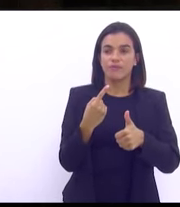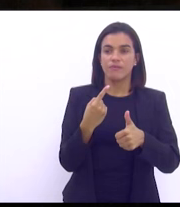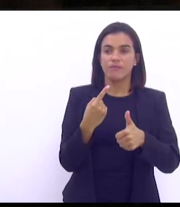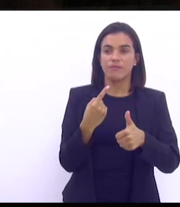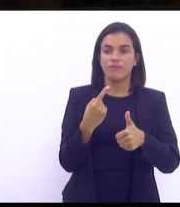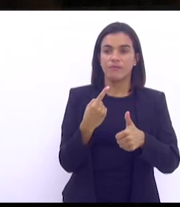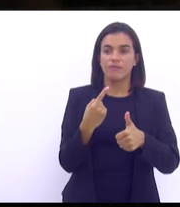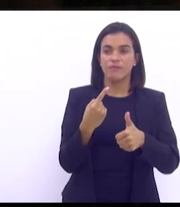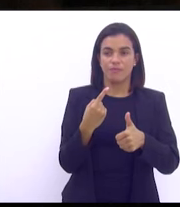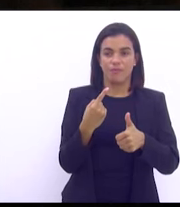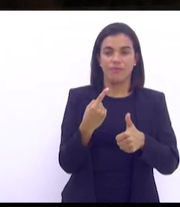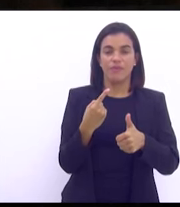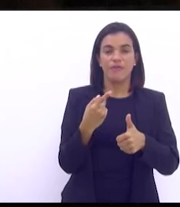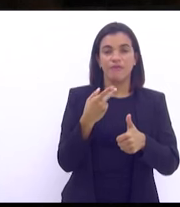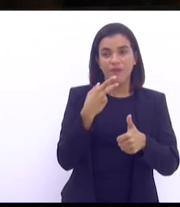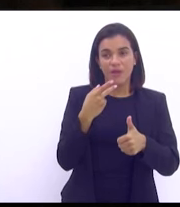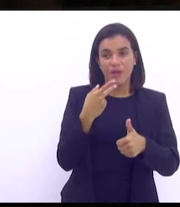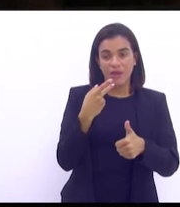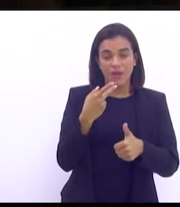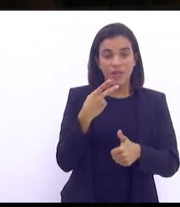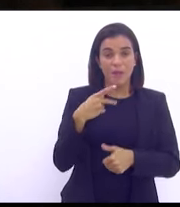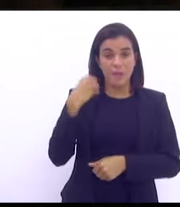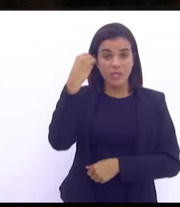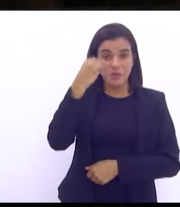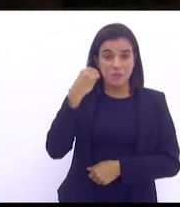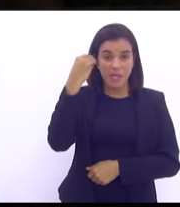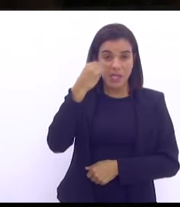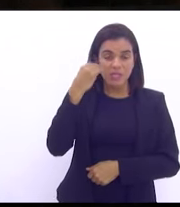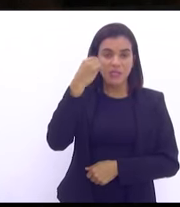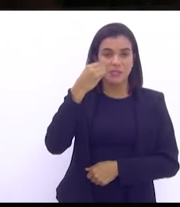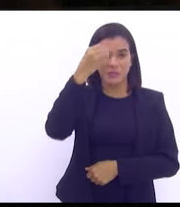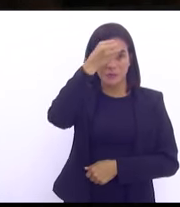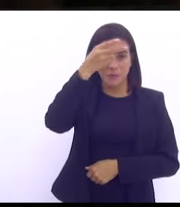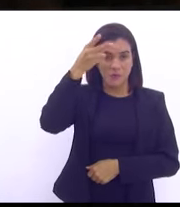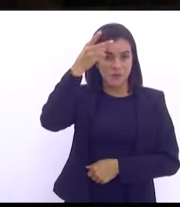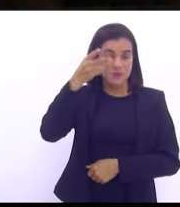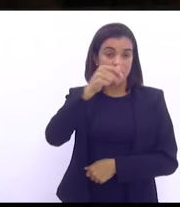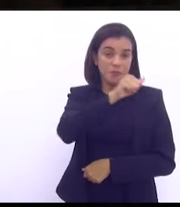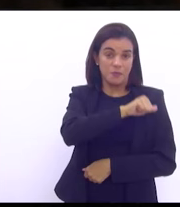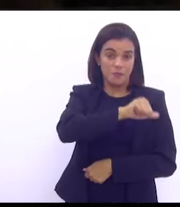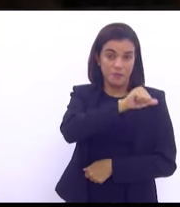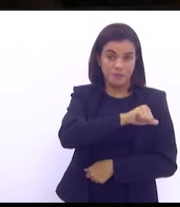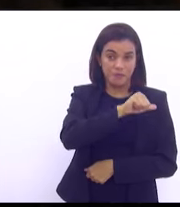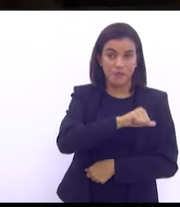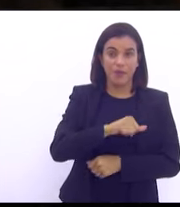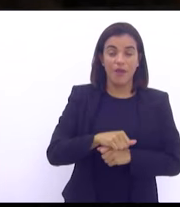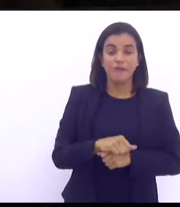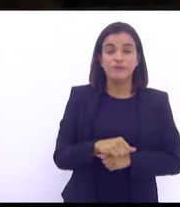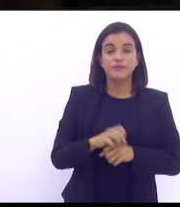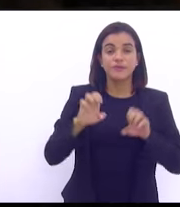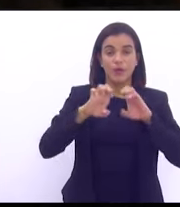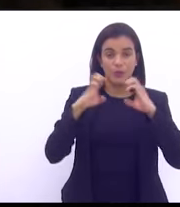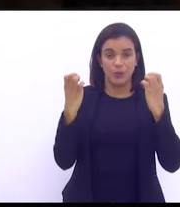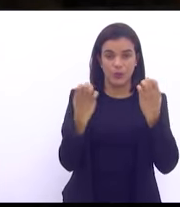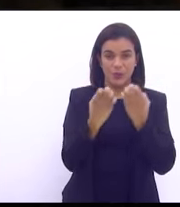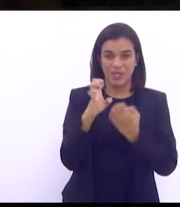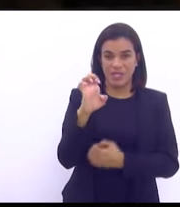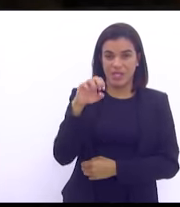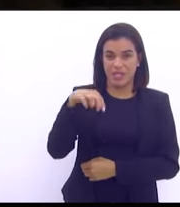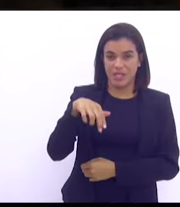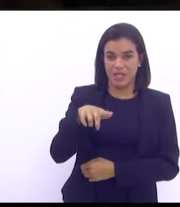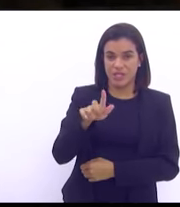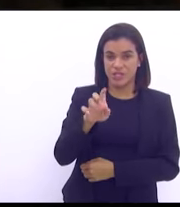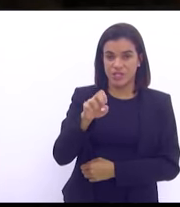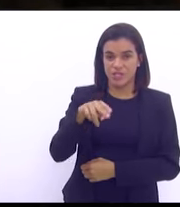pela origem da minha vivência nesse município do Rio de Janeiro, que foi lá no Engenho de Dentro.